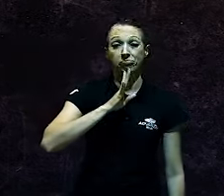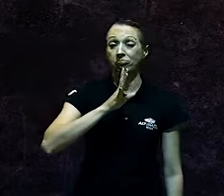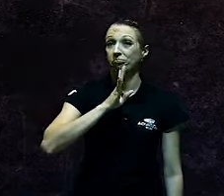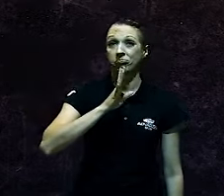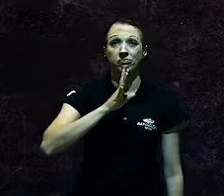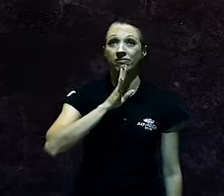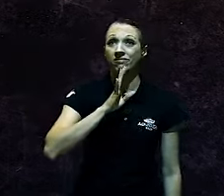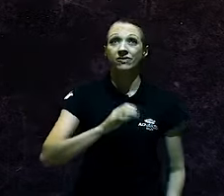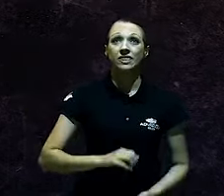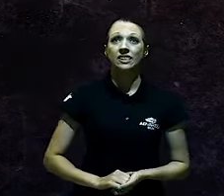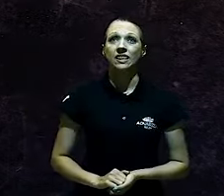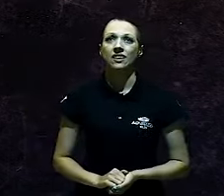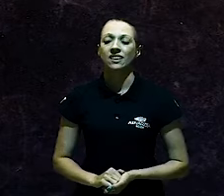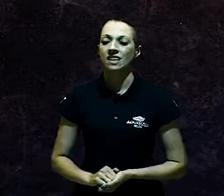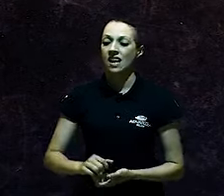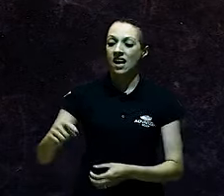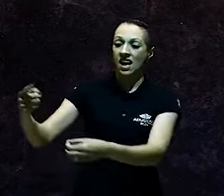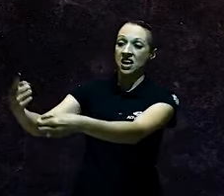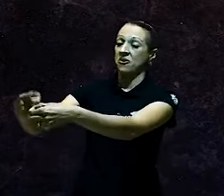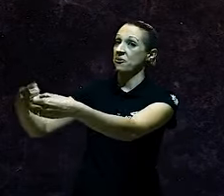viram a minha glória.